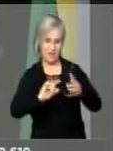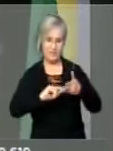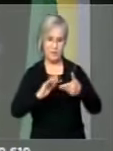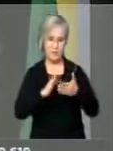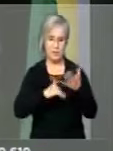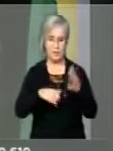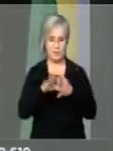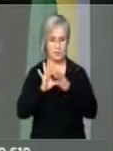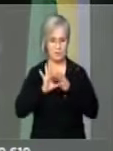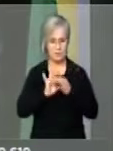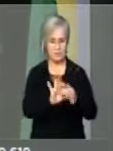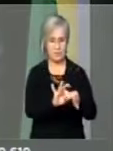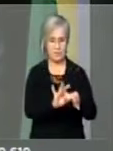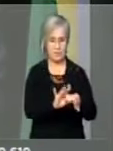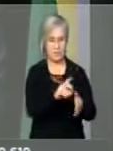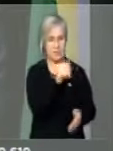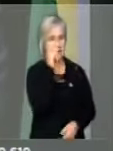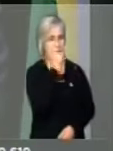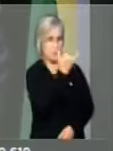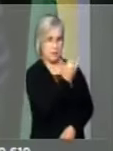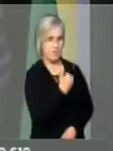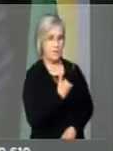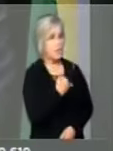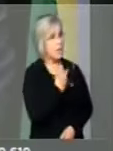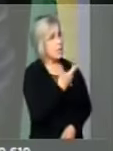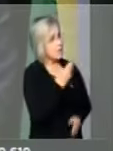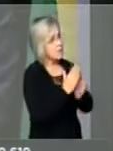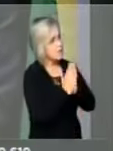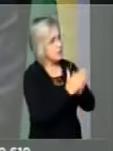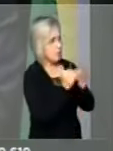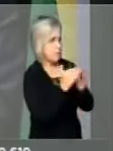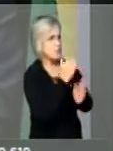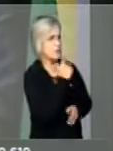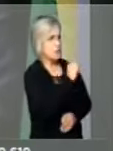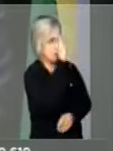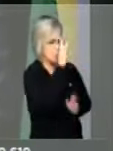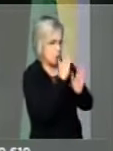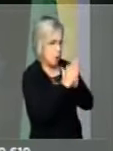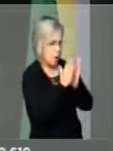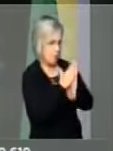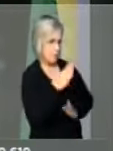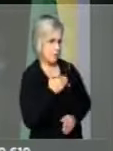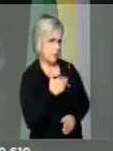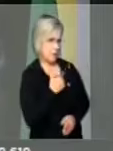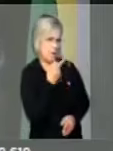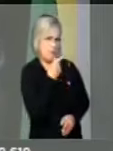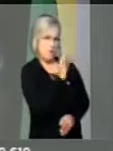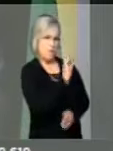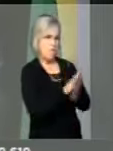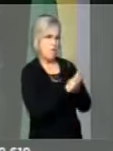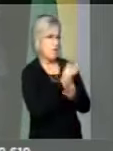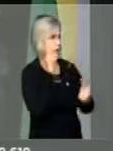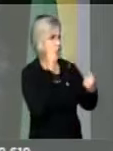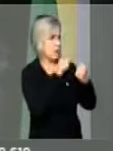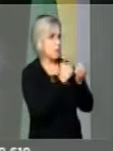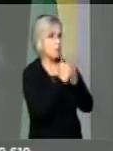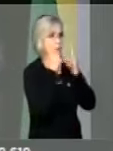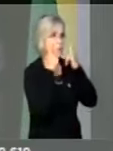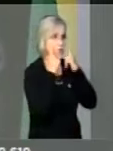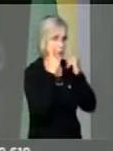aquele contexto. Ela falou assim: eu queria pedir para o senhor rezar por mim, eu não vou nem dizer o motivo, e começou a